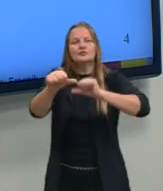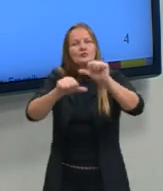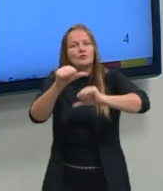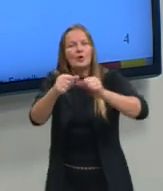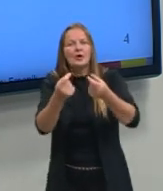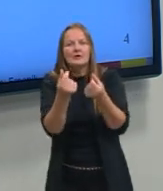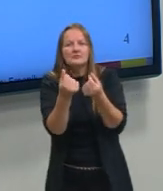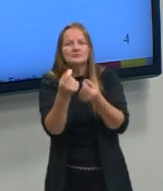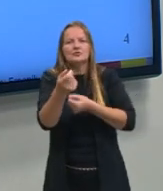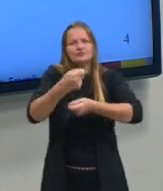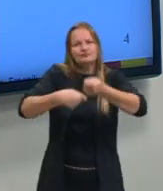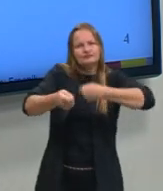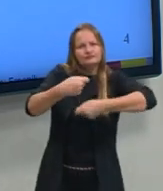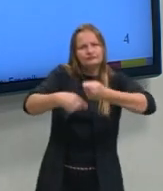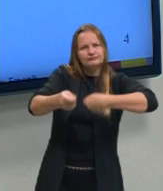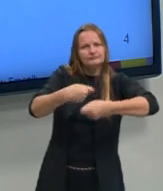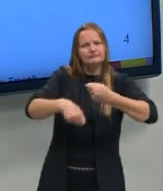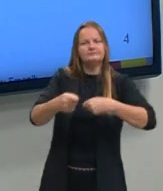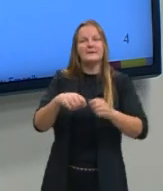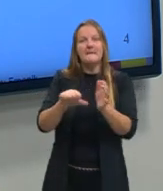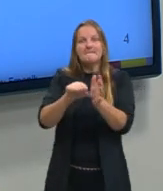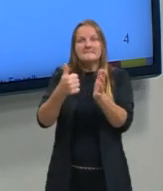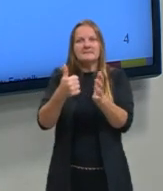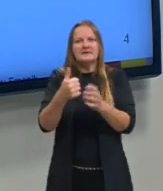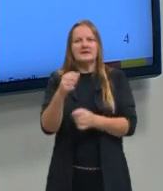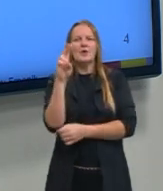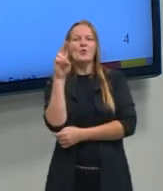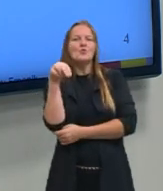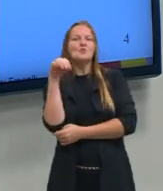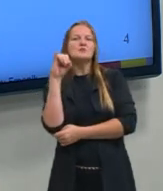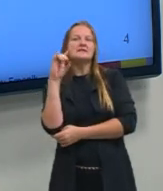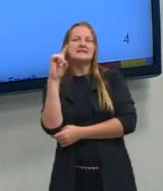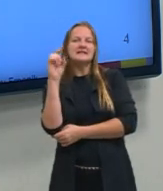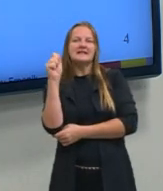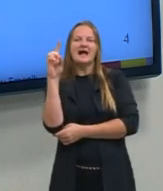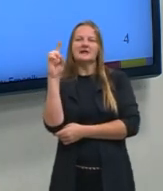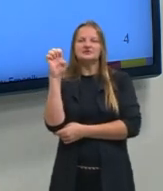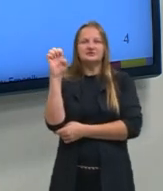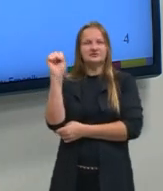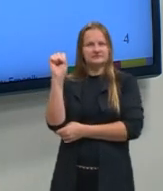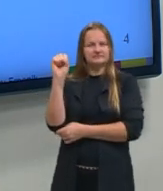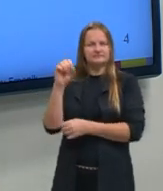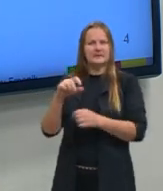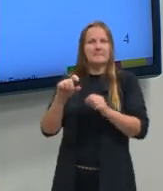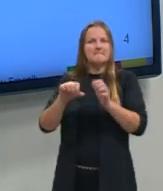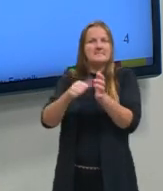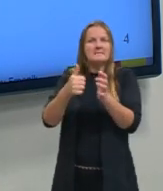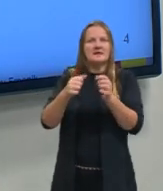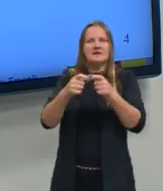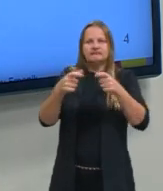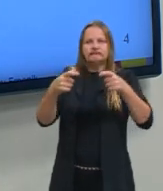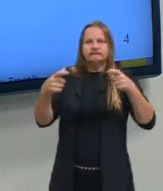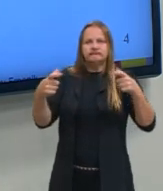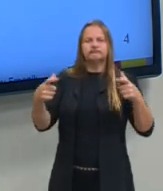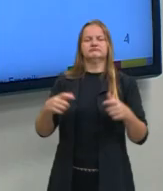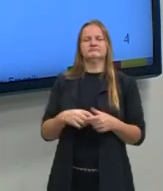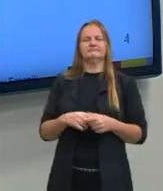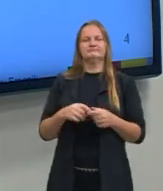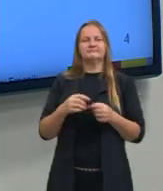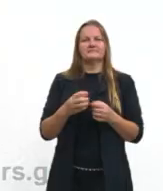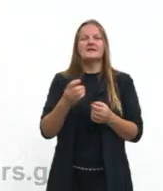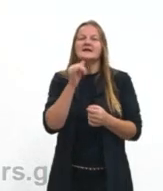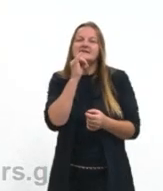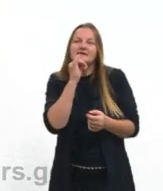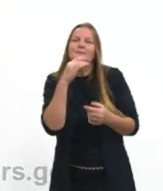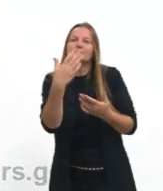E para isso então se criaram as primeiras unidades né de medida as primeiras grandezas então aqui eu trouxe